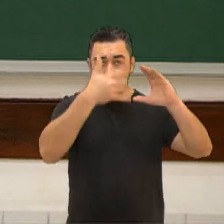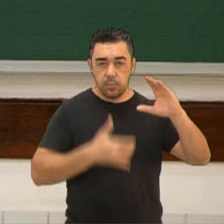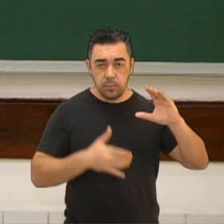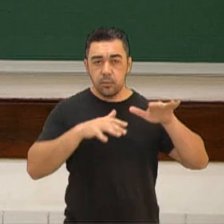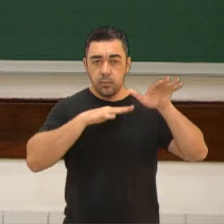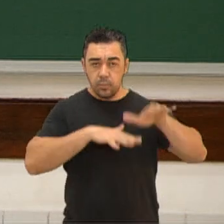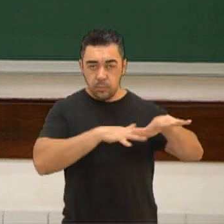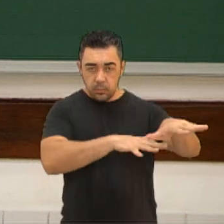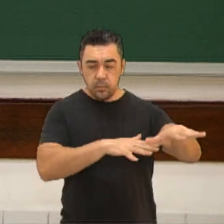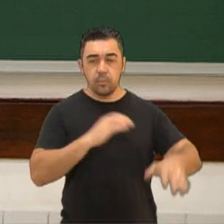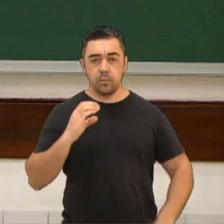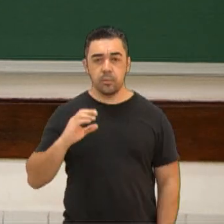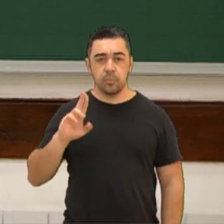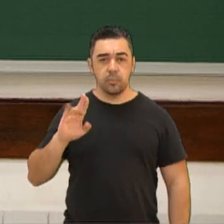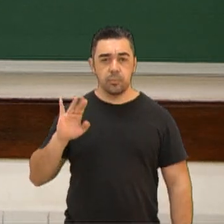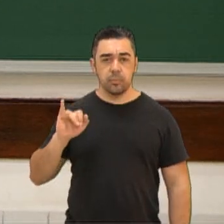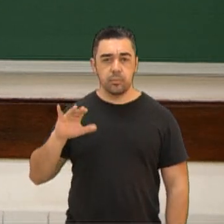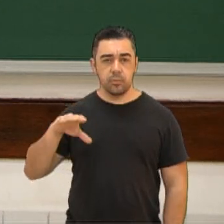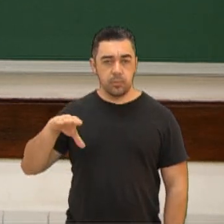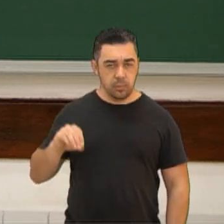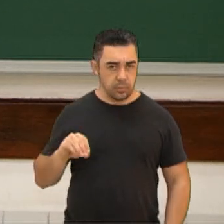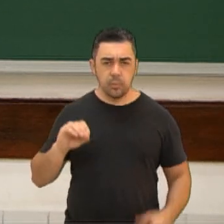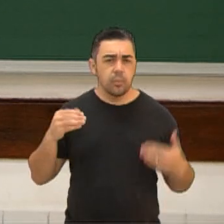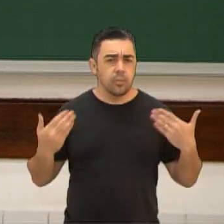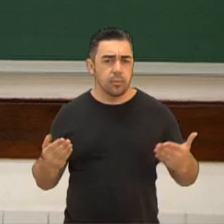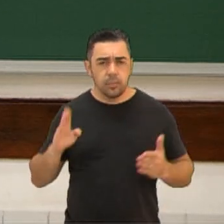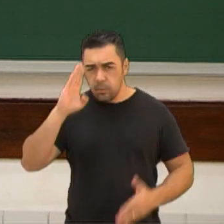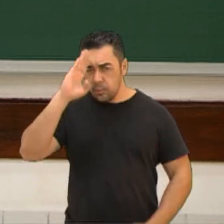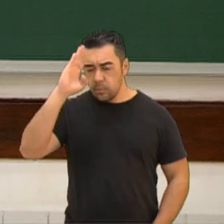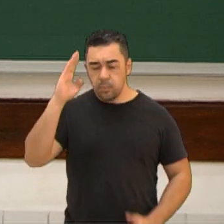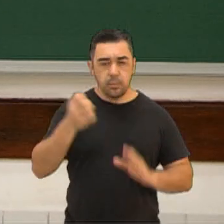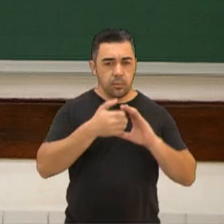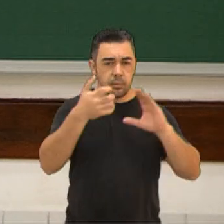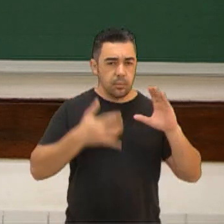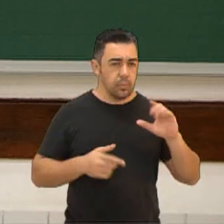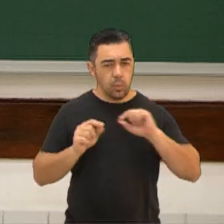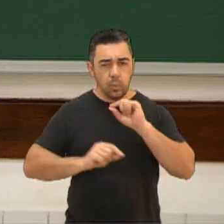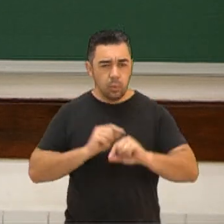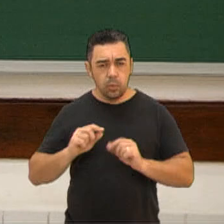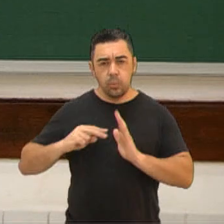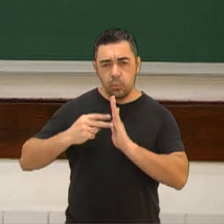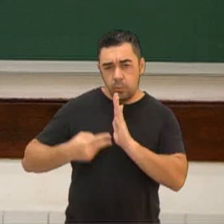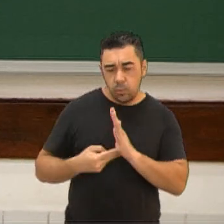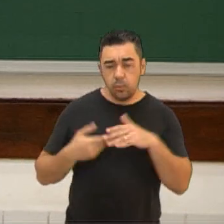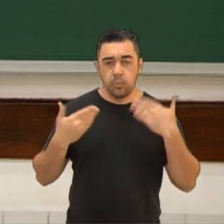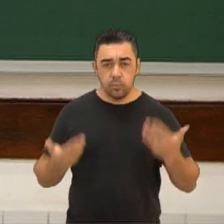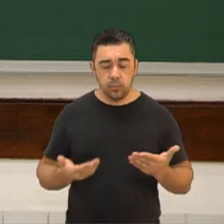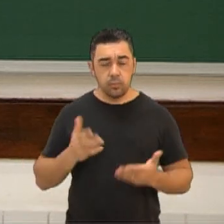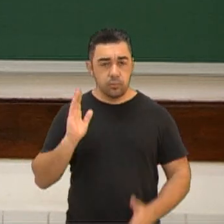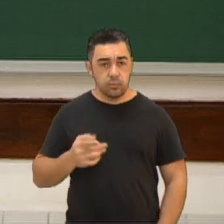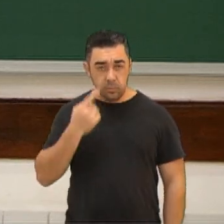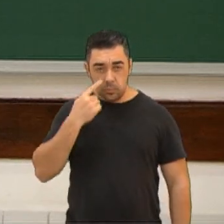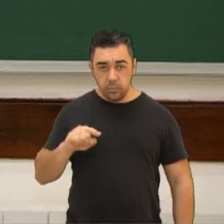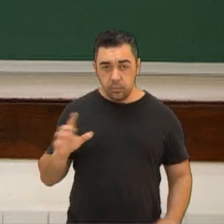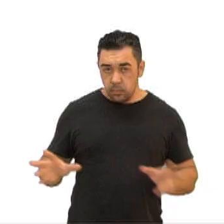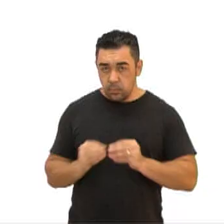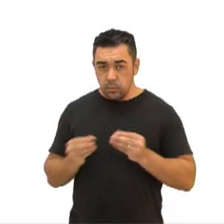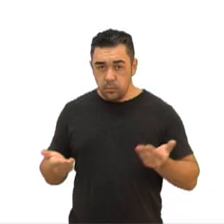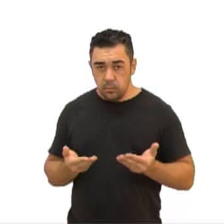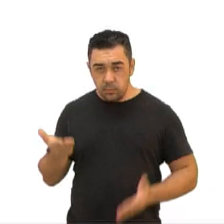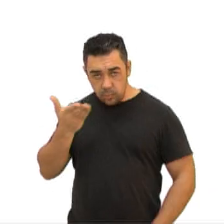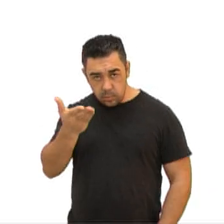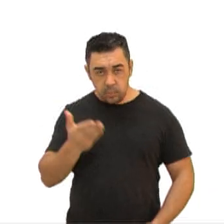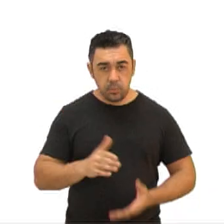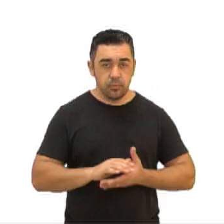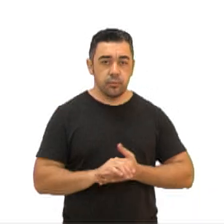movimento artístico do cubismo. As principais características, o que é, o que significa, mais ou menos o que a gente viu aqui nessa revisão. Vamos